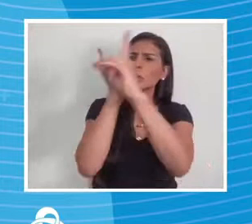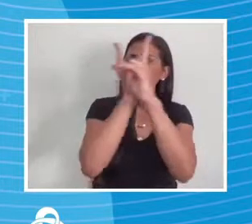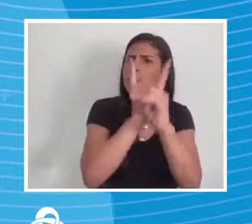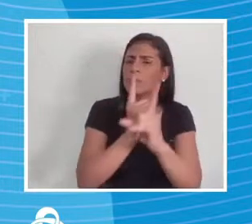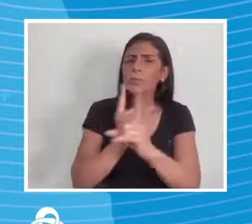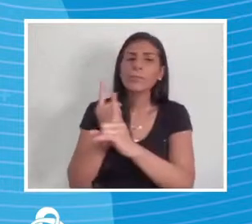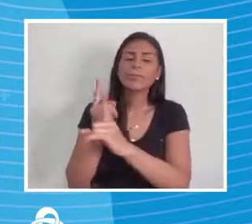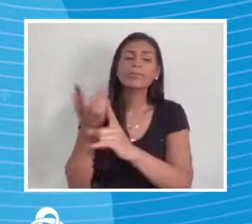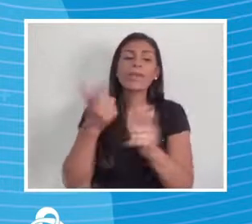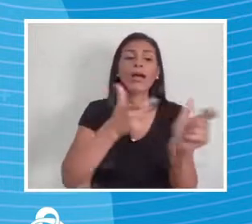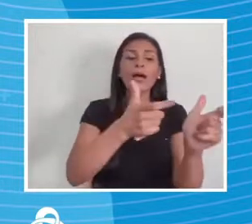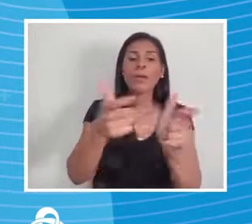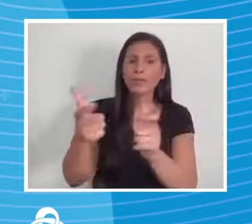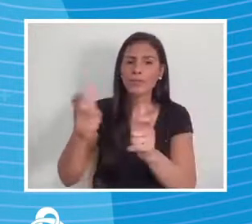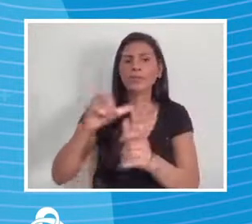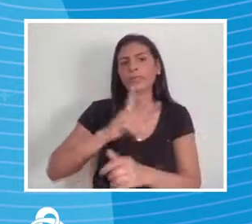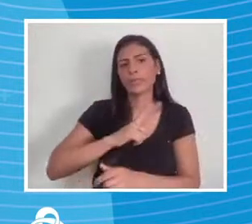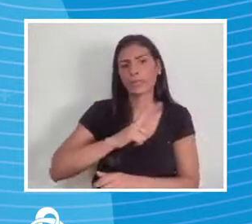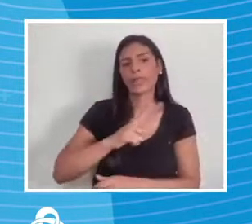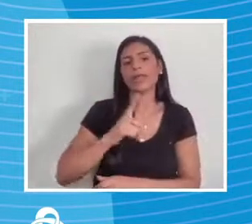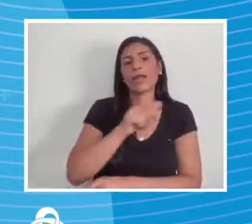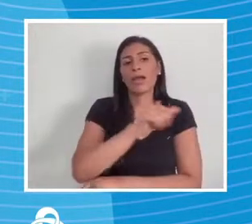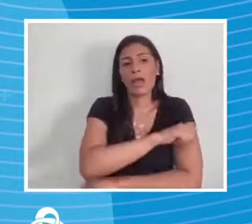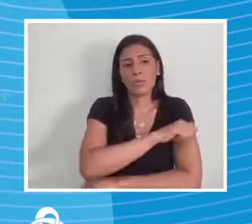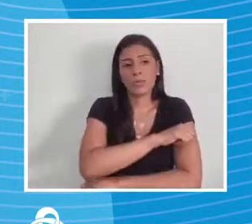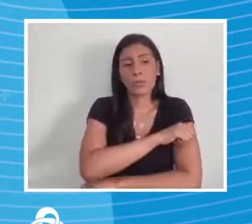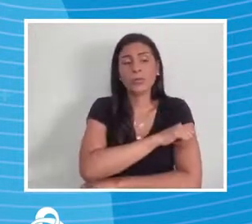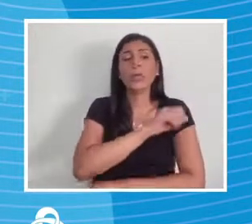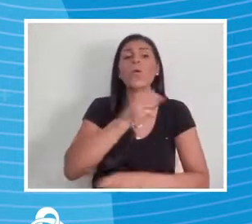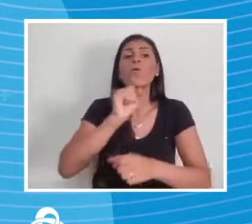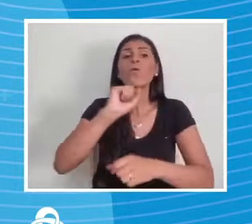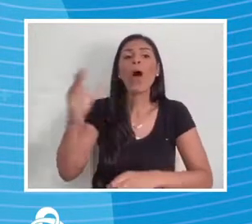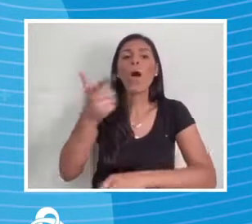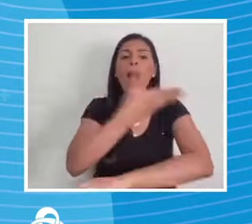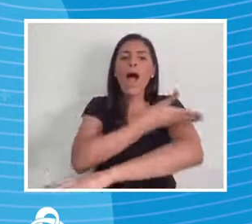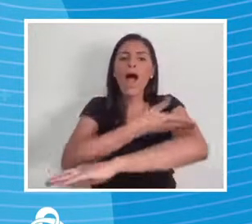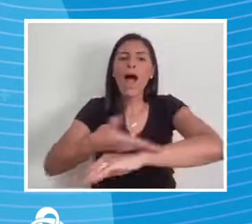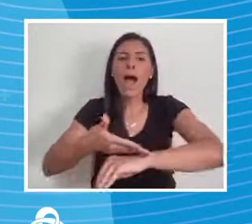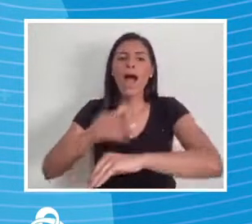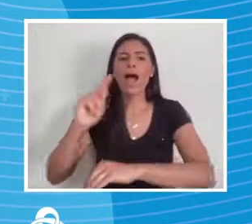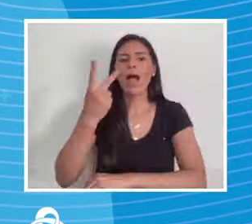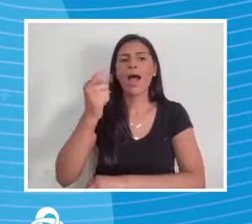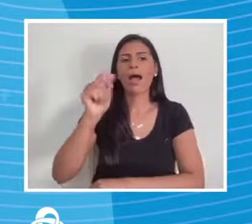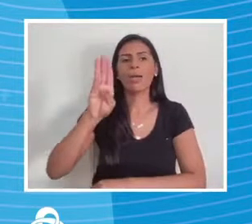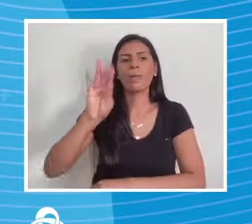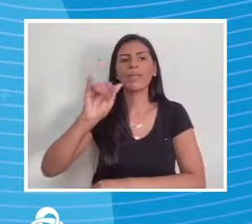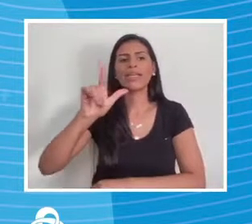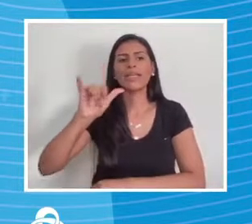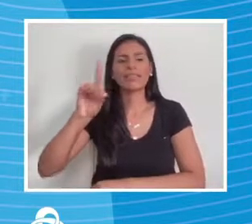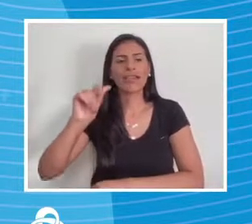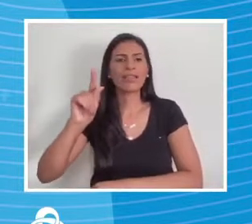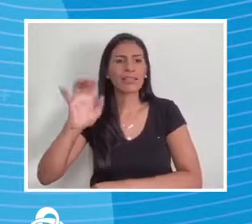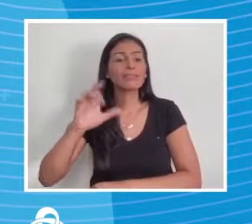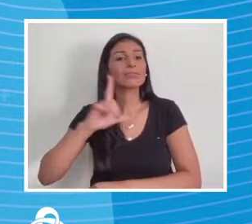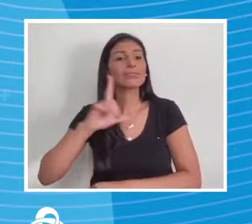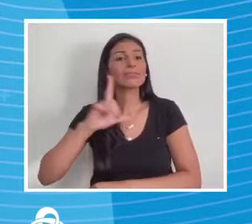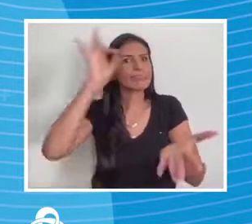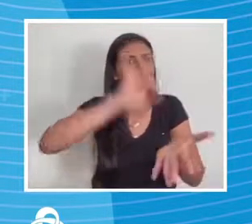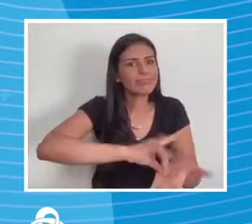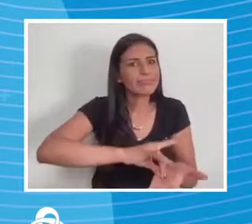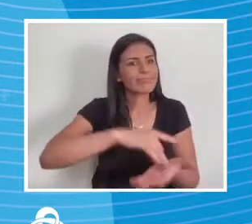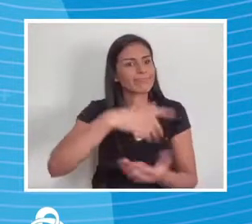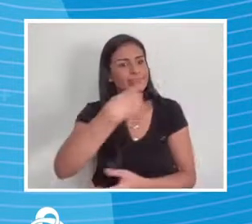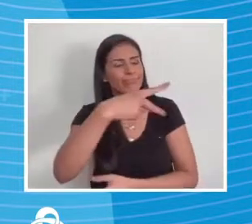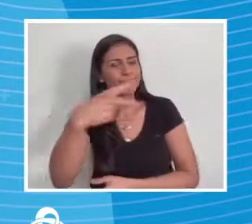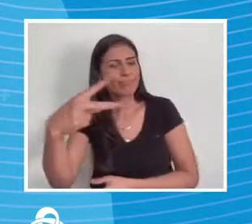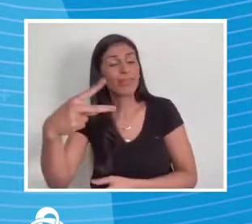professora Kátia agora há pouco, né? Saber que habilidades são as mais fragilizadas, as que estão mais consolidadas, e com isso começar a endereçar os